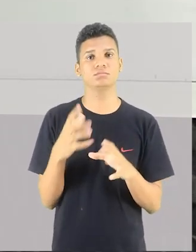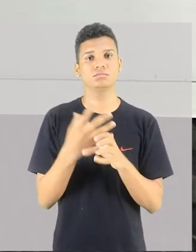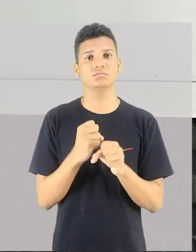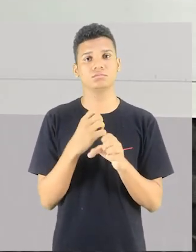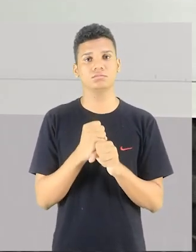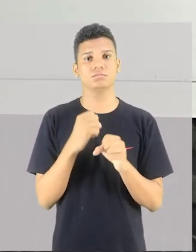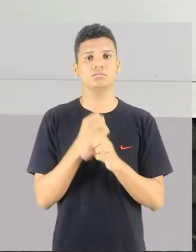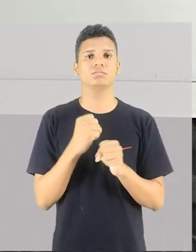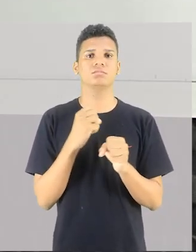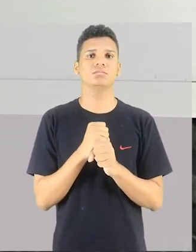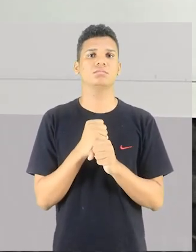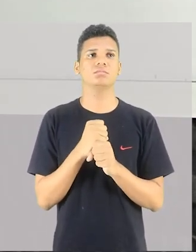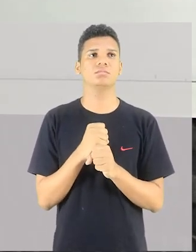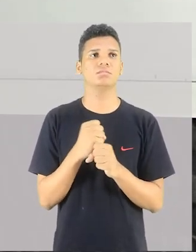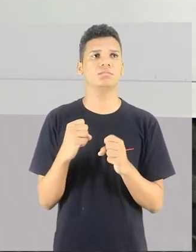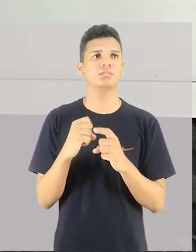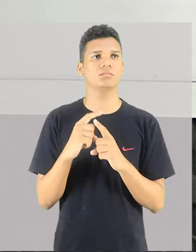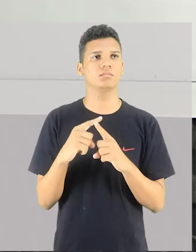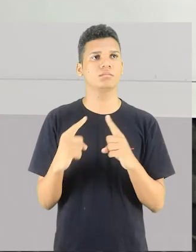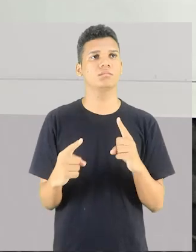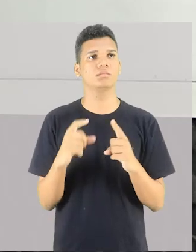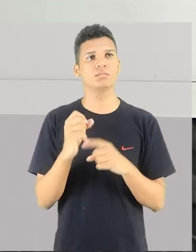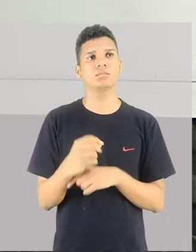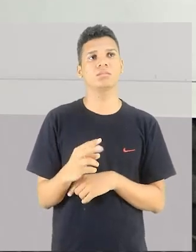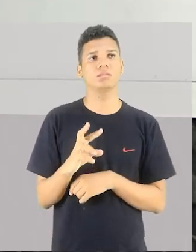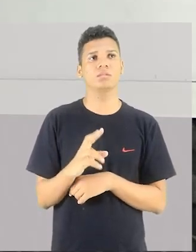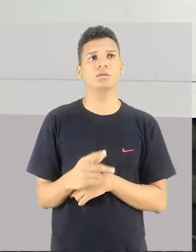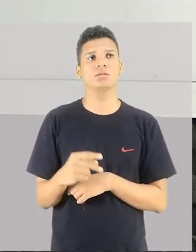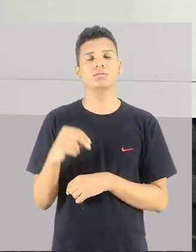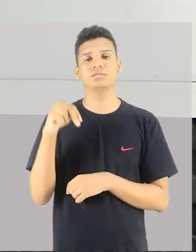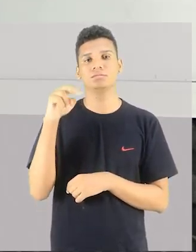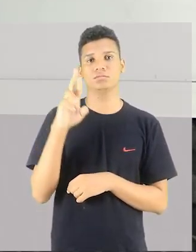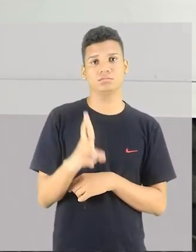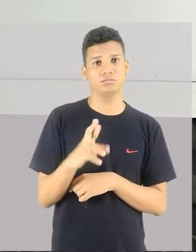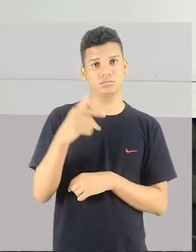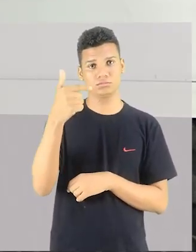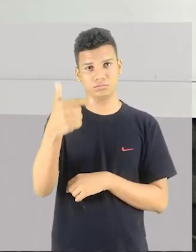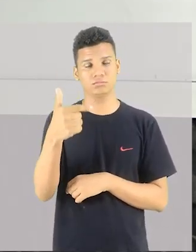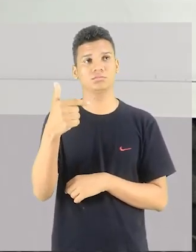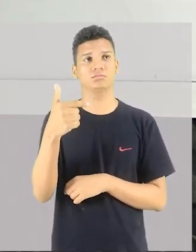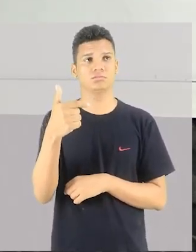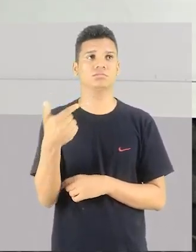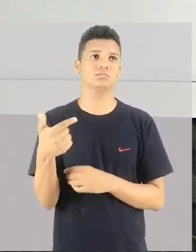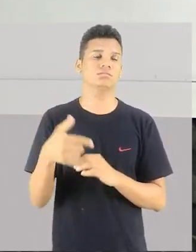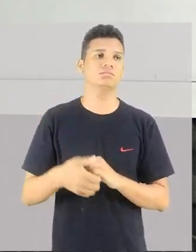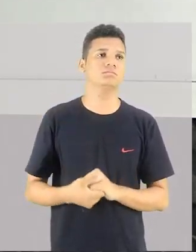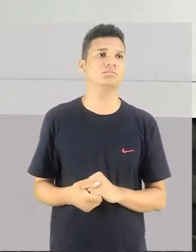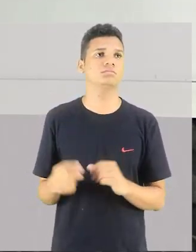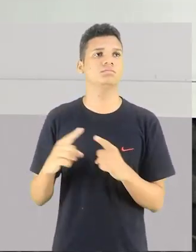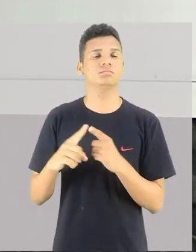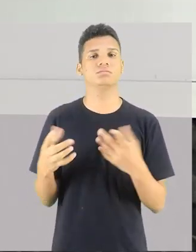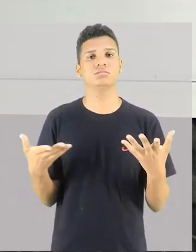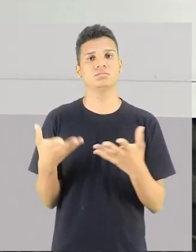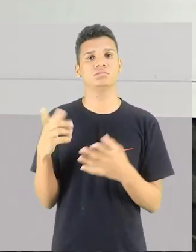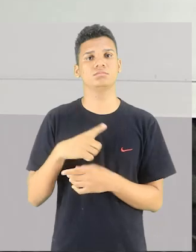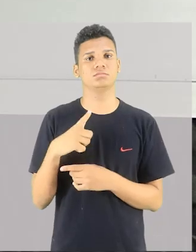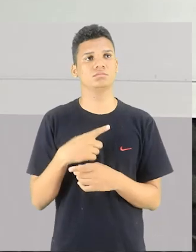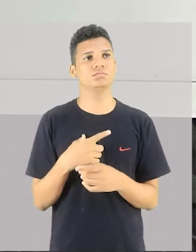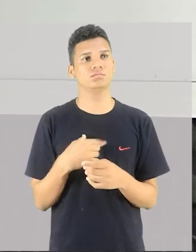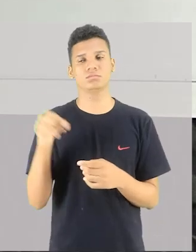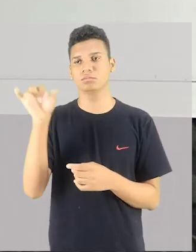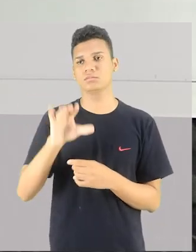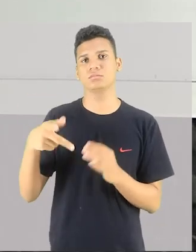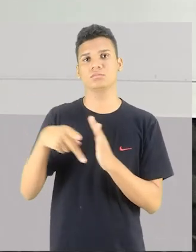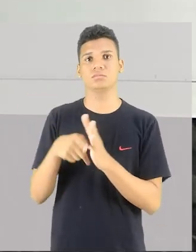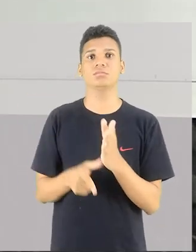trés da Fórmula 2 pi R qu tô calculando as duas de uma vez certo ora então a área